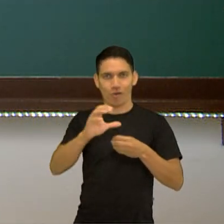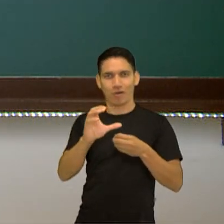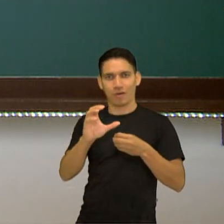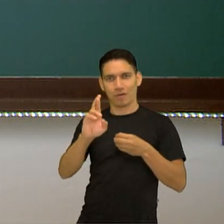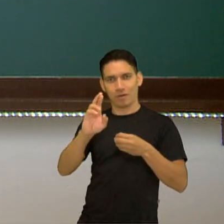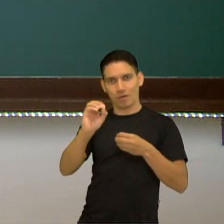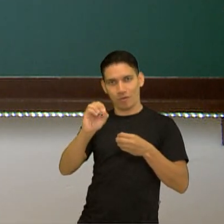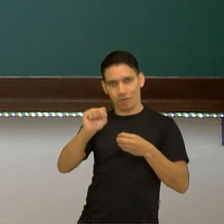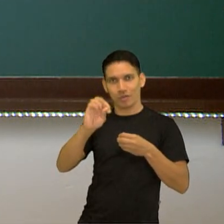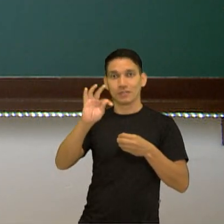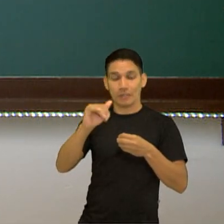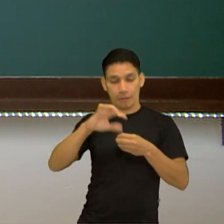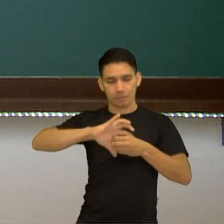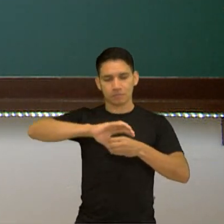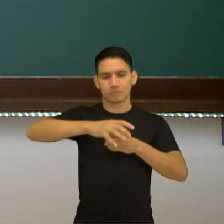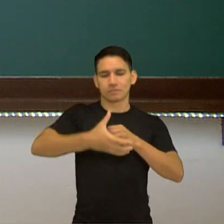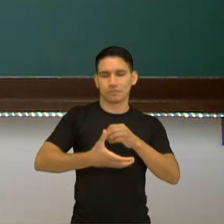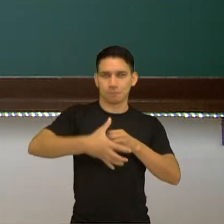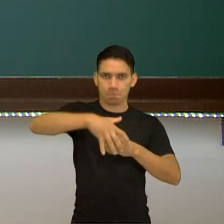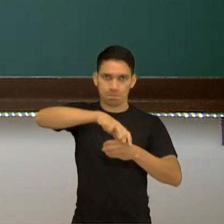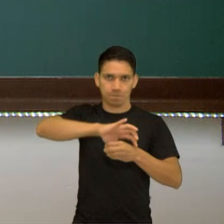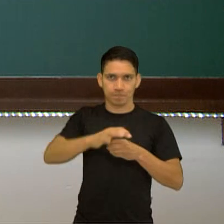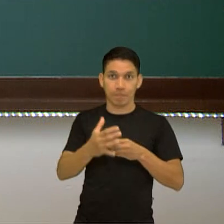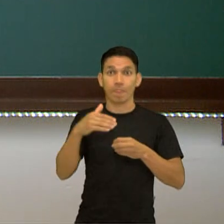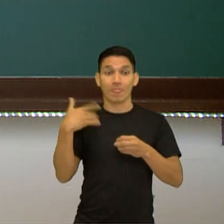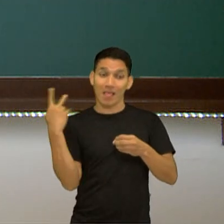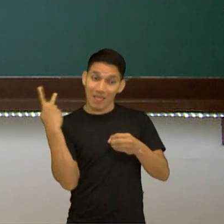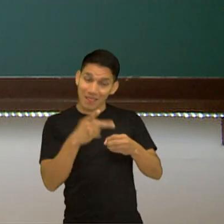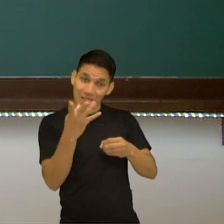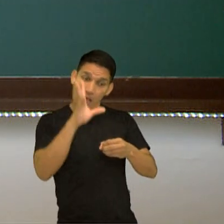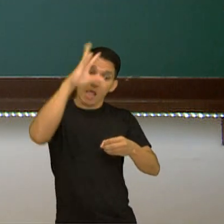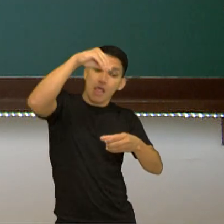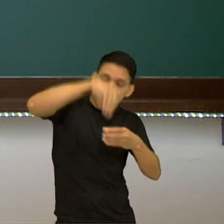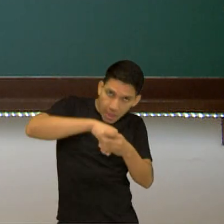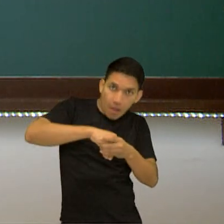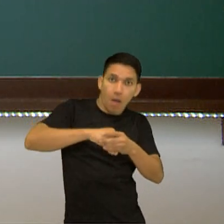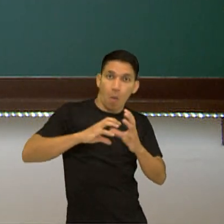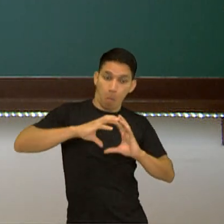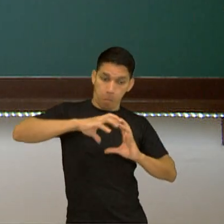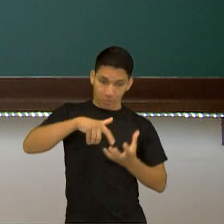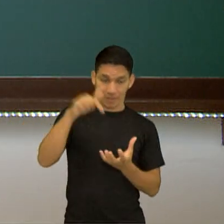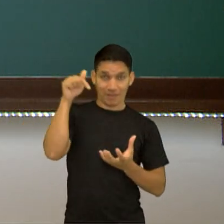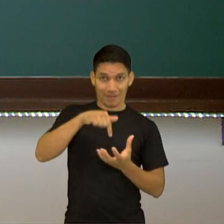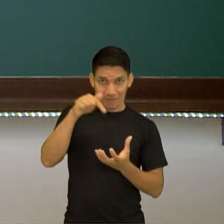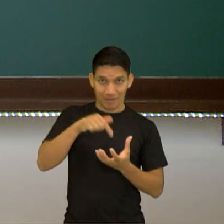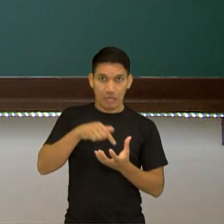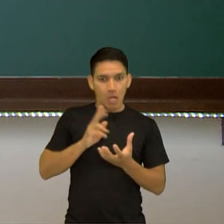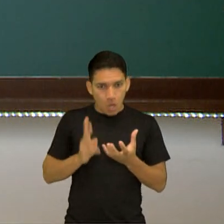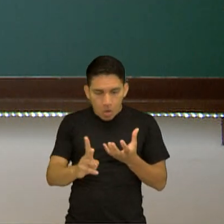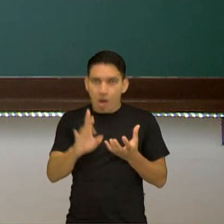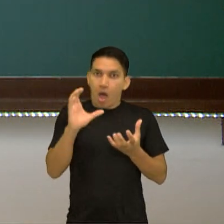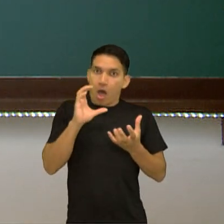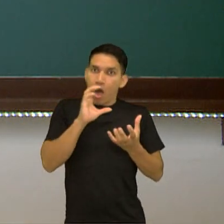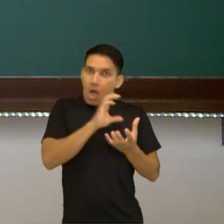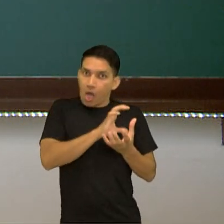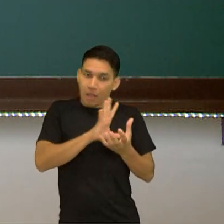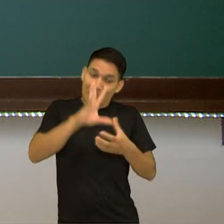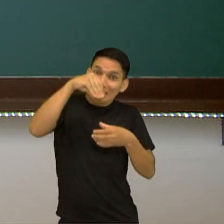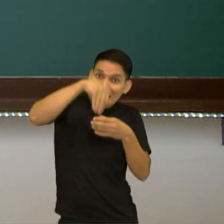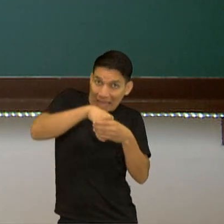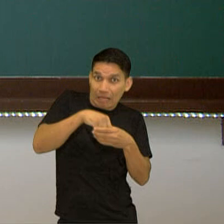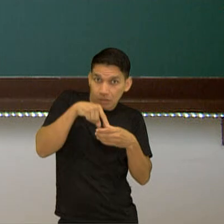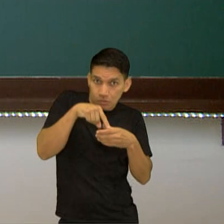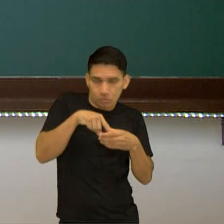que a crosta terrestre passou a se formar, as estruturas internas do nosso planeta, que ainda estavam muito quentes, passaram